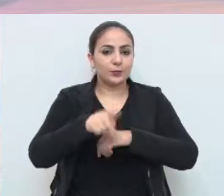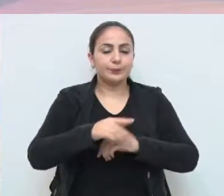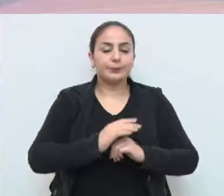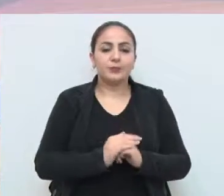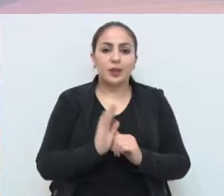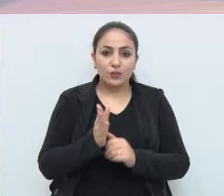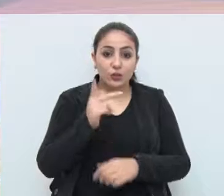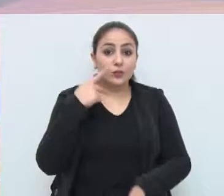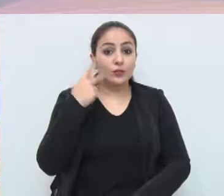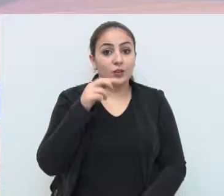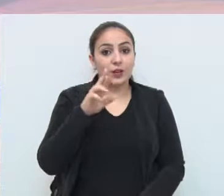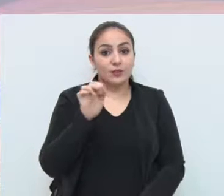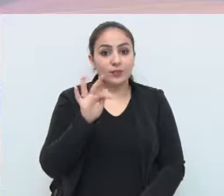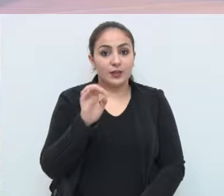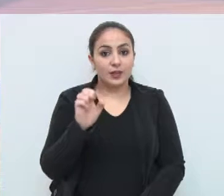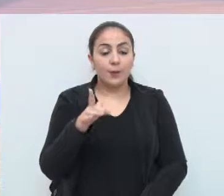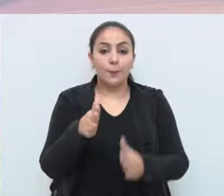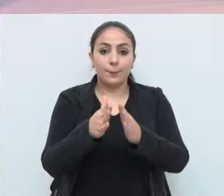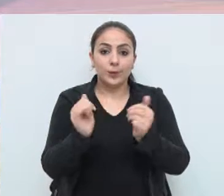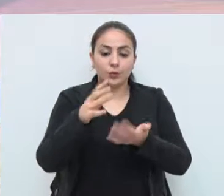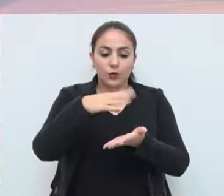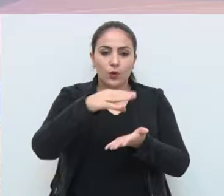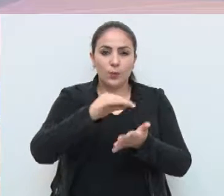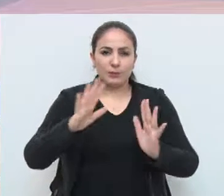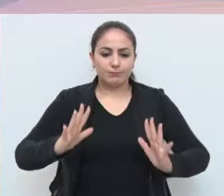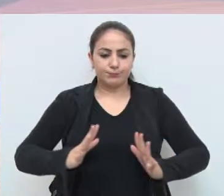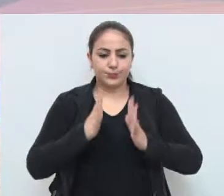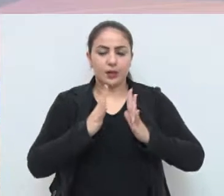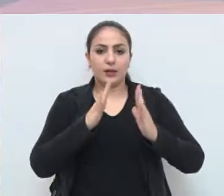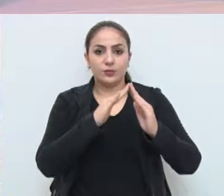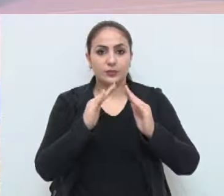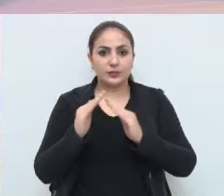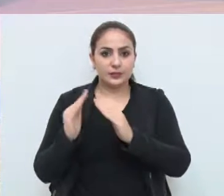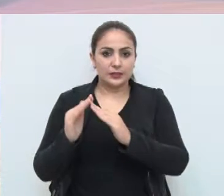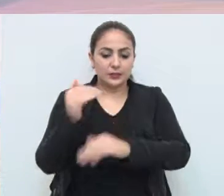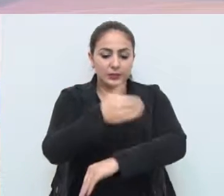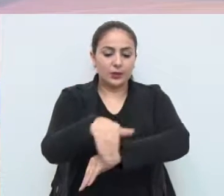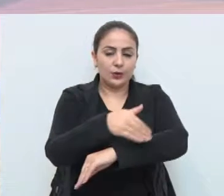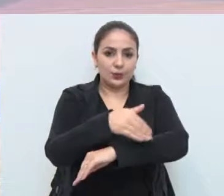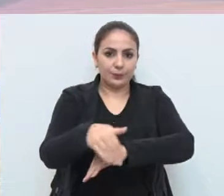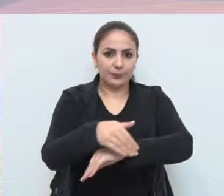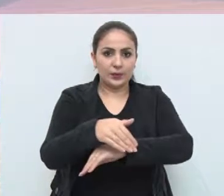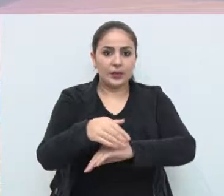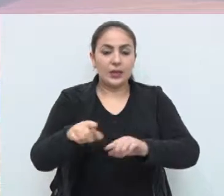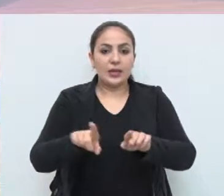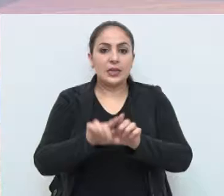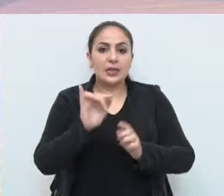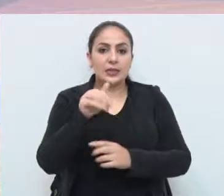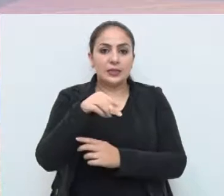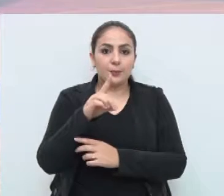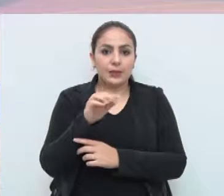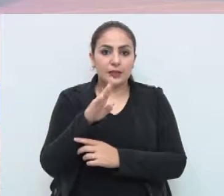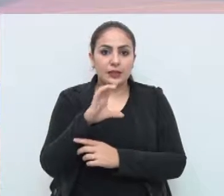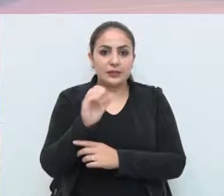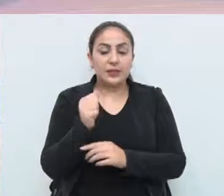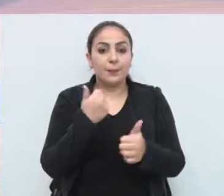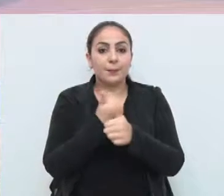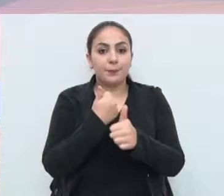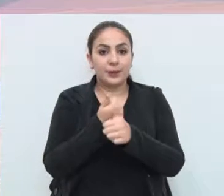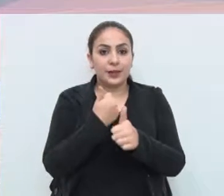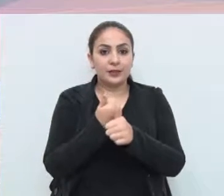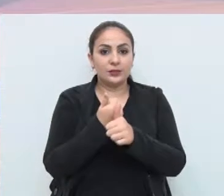vereador Rafael Colucci solicitou a cópia do pedido de impacto de vizinhança de um estabelecimento na Rua